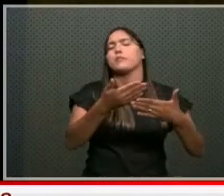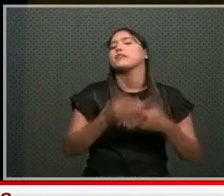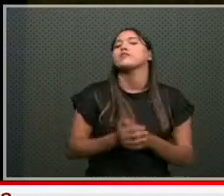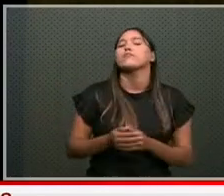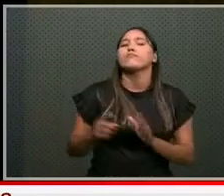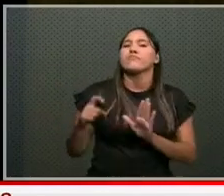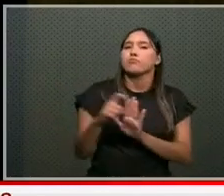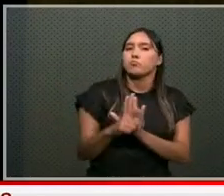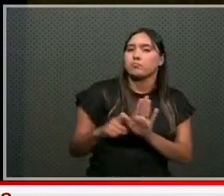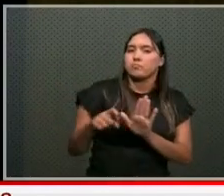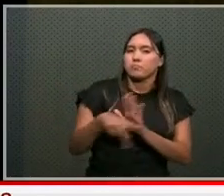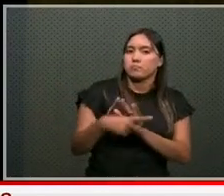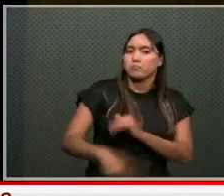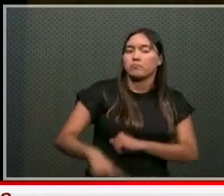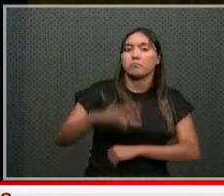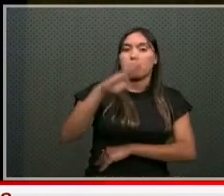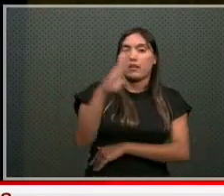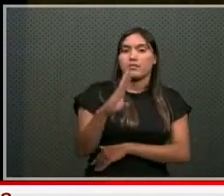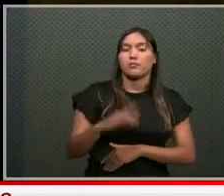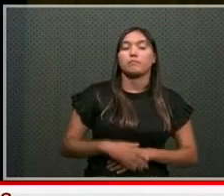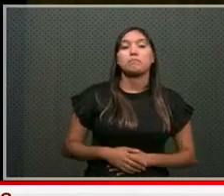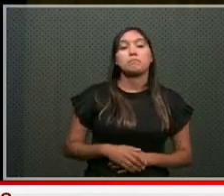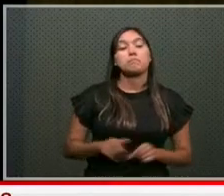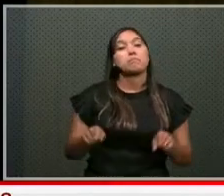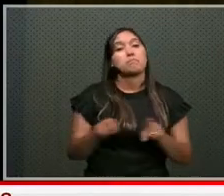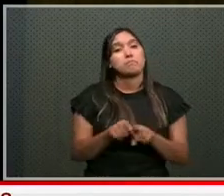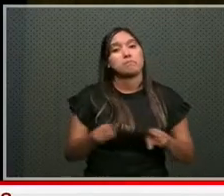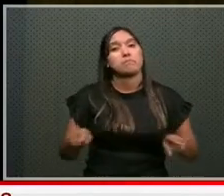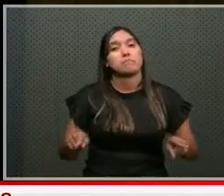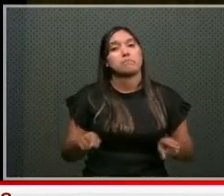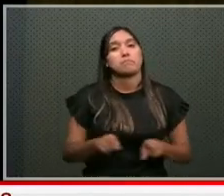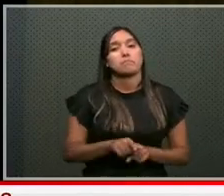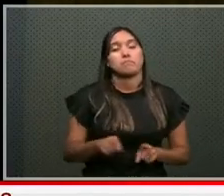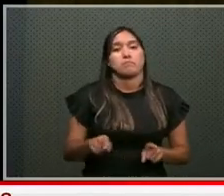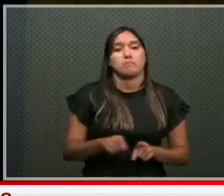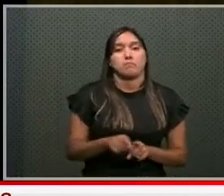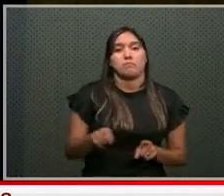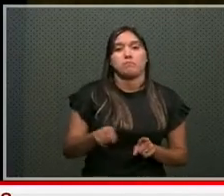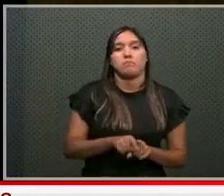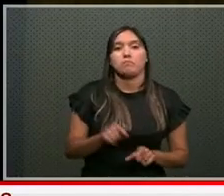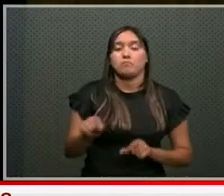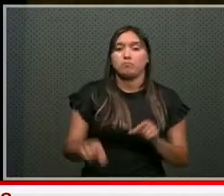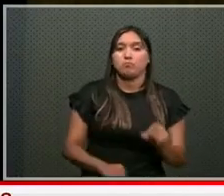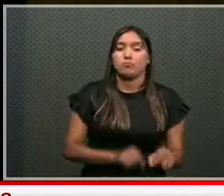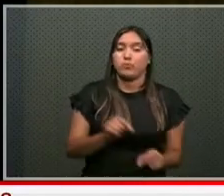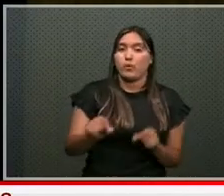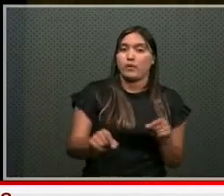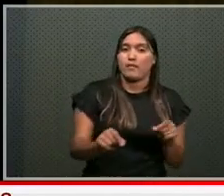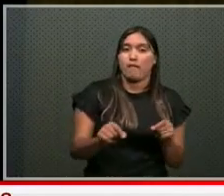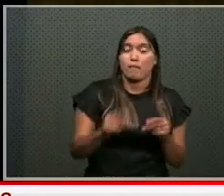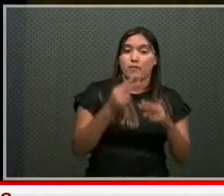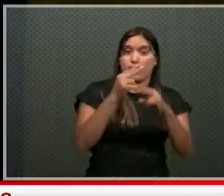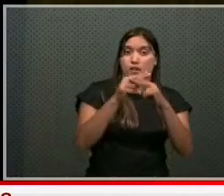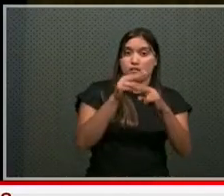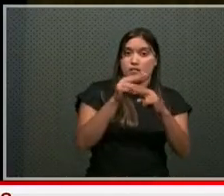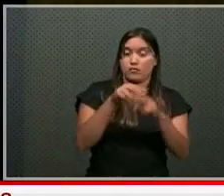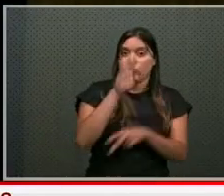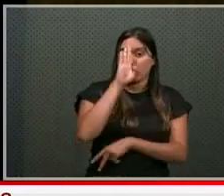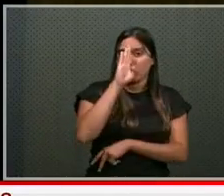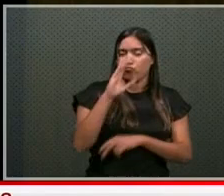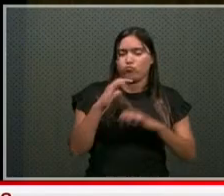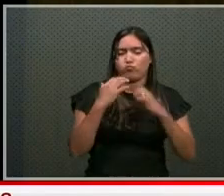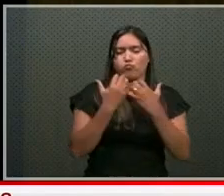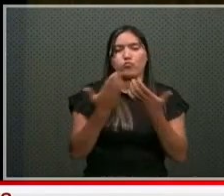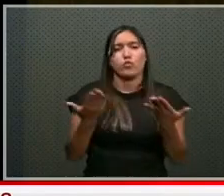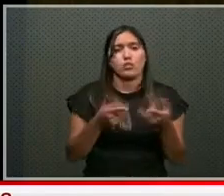país aproveitar o momento também para ressaltar que a caixa enquanto o principal agente de políticas públicas de governo também está presente